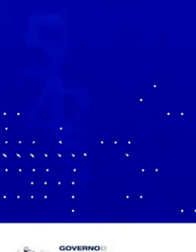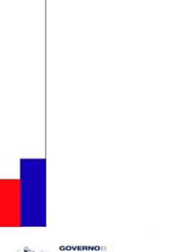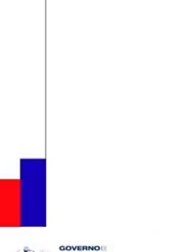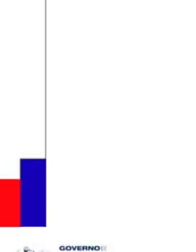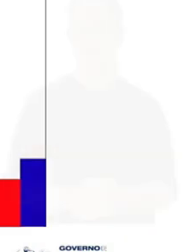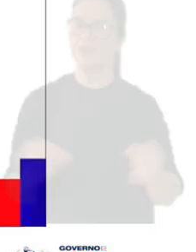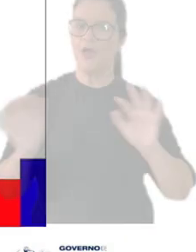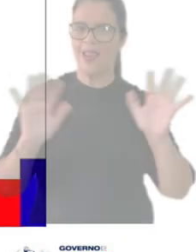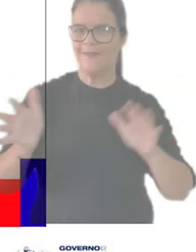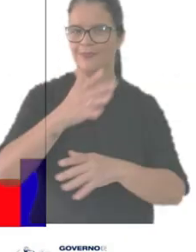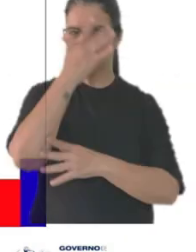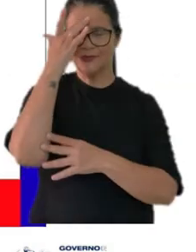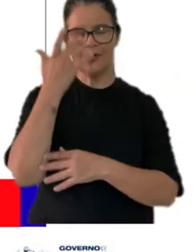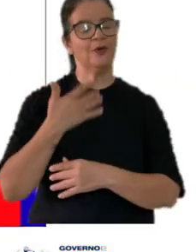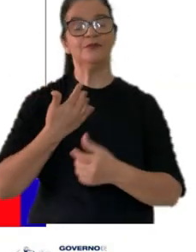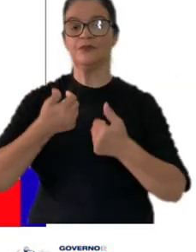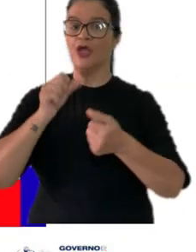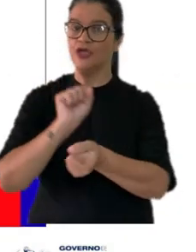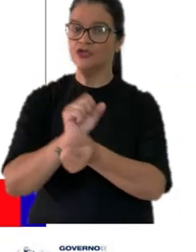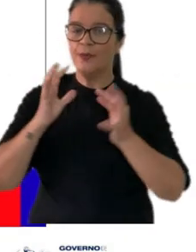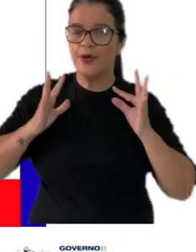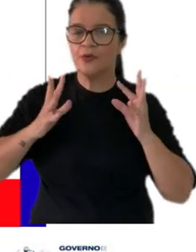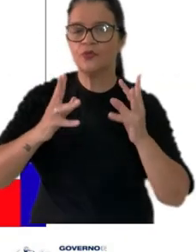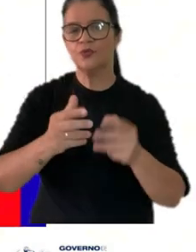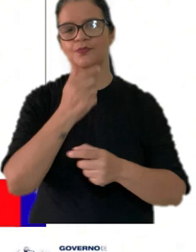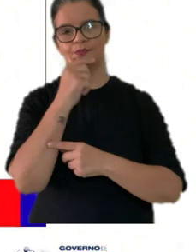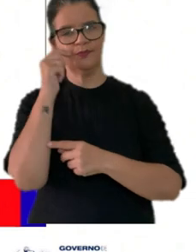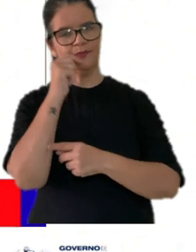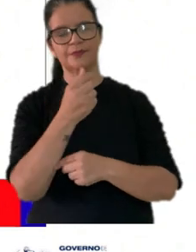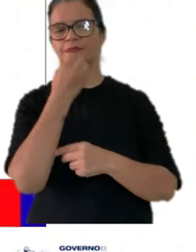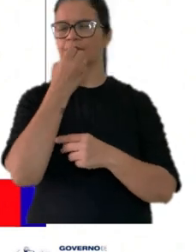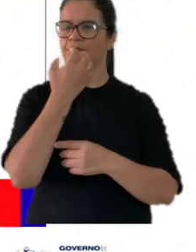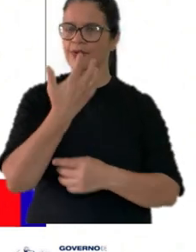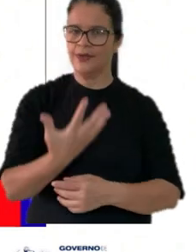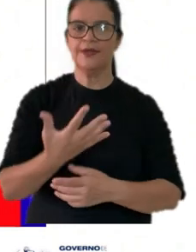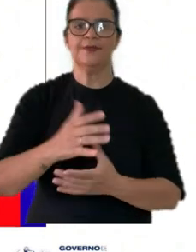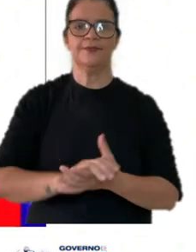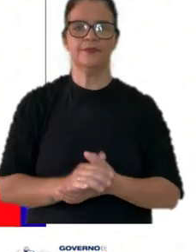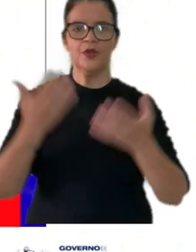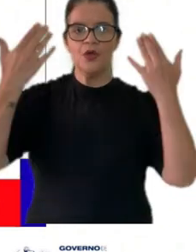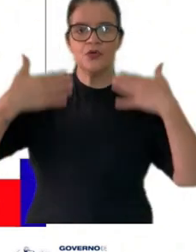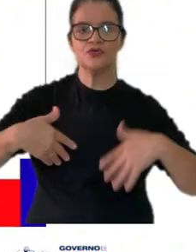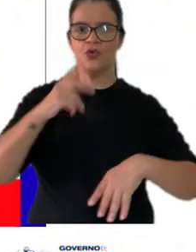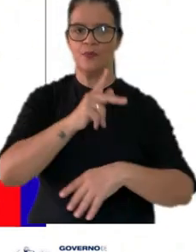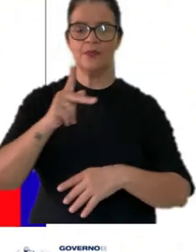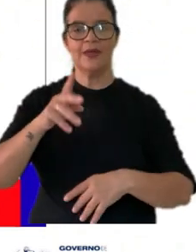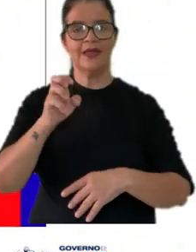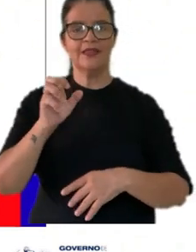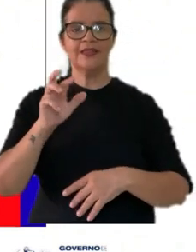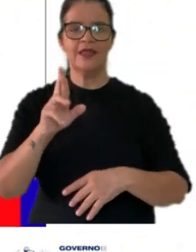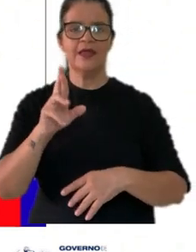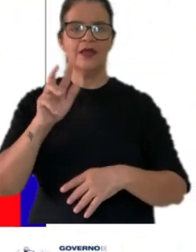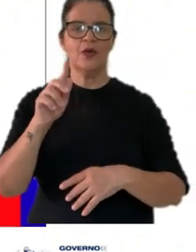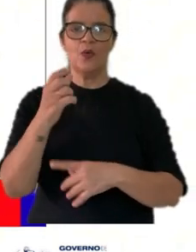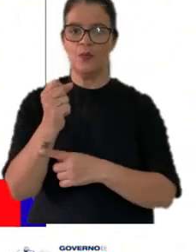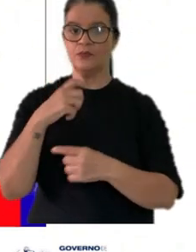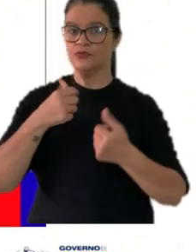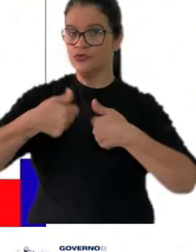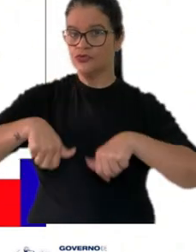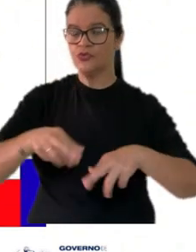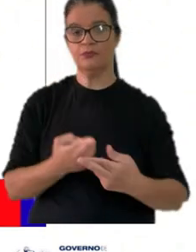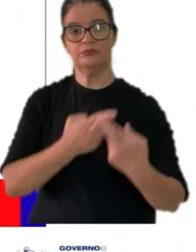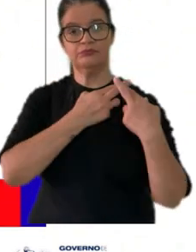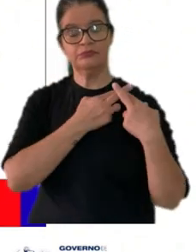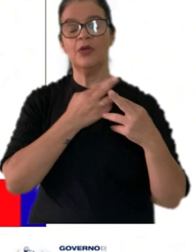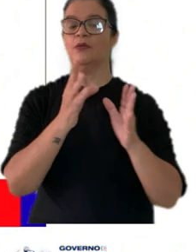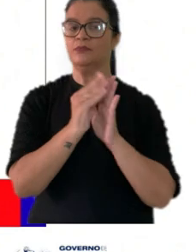Olá pessoal espero que todos e todas estejam bem eu sou professor Heber Gomes estou responsável pelo